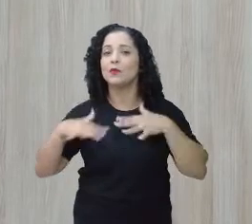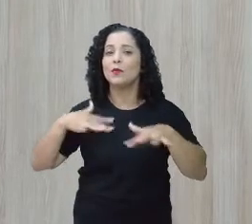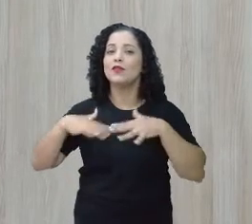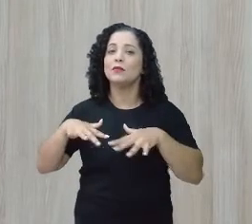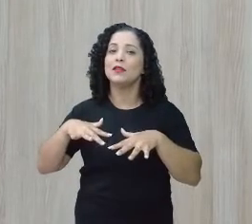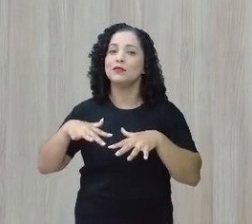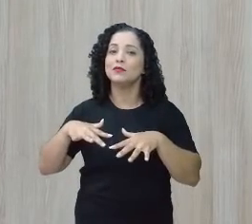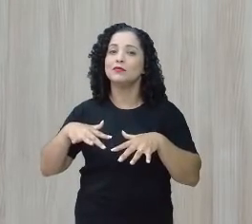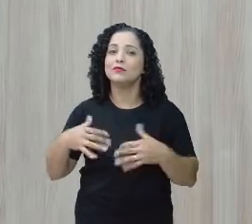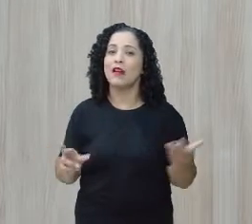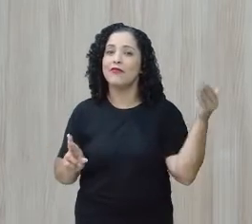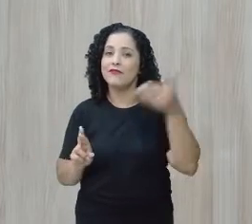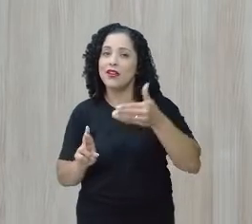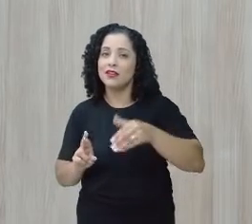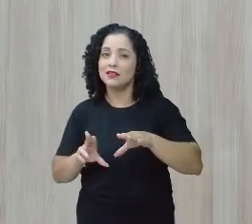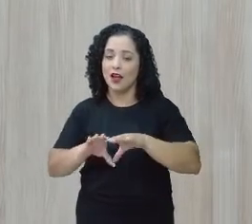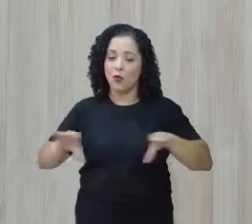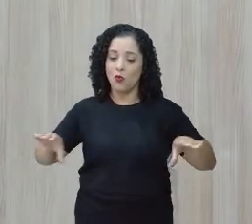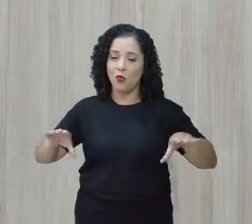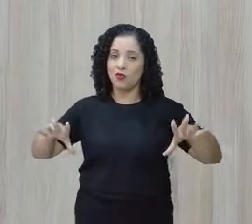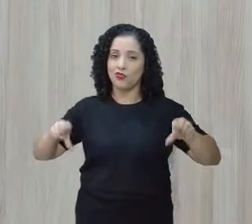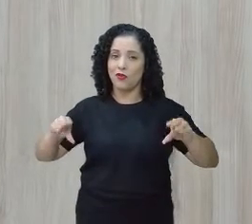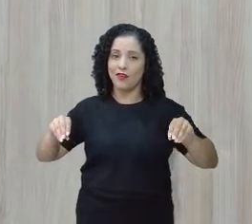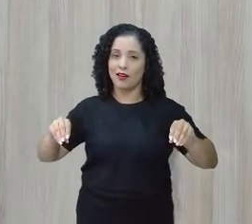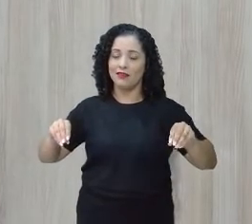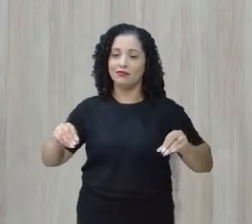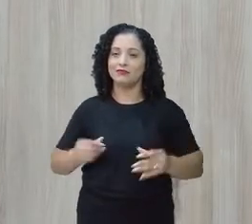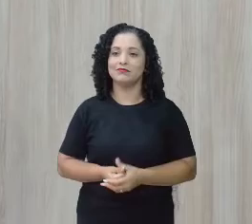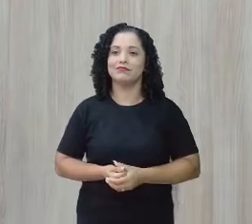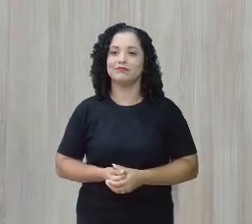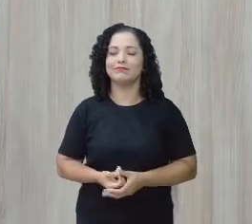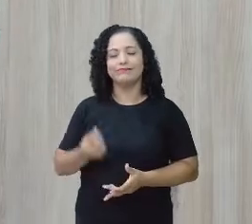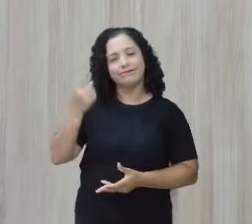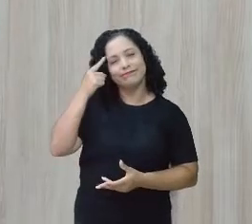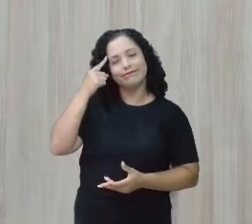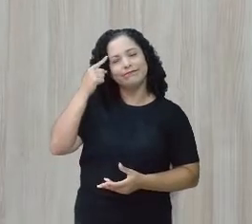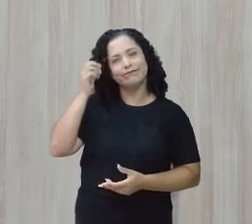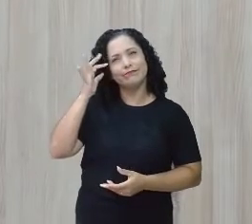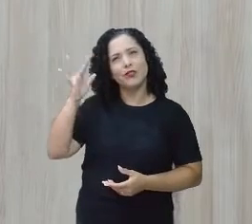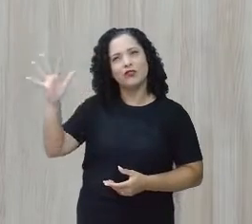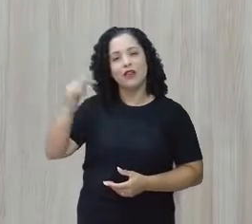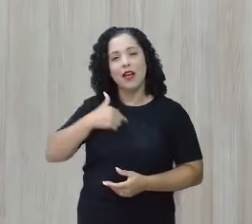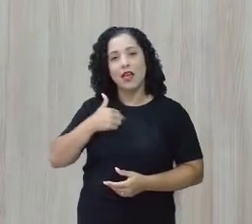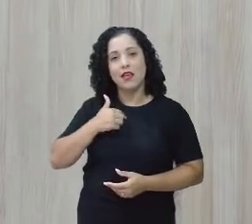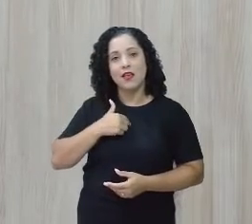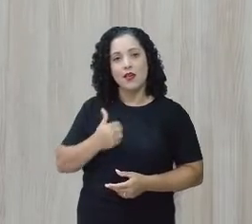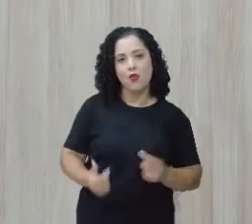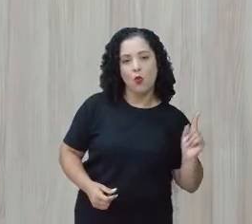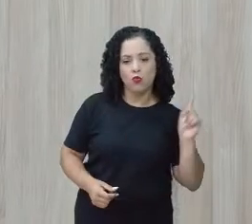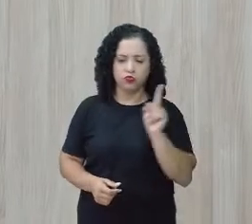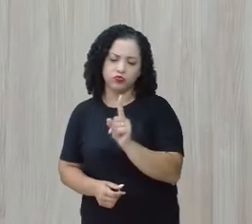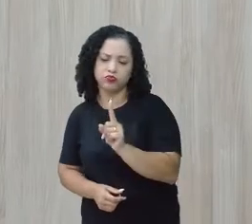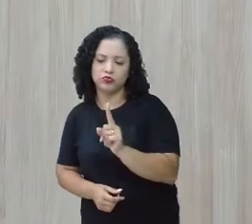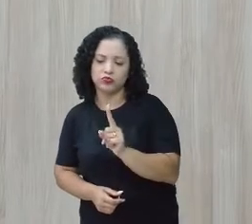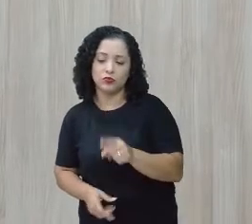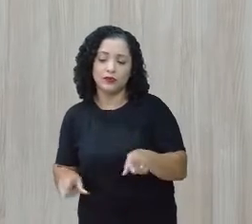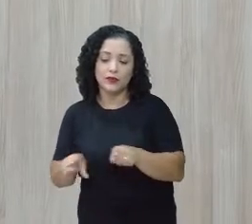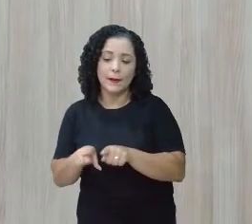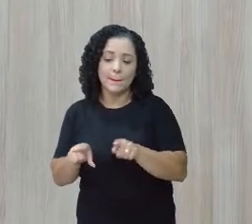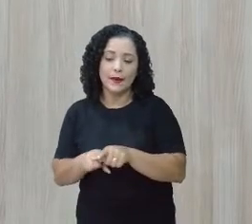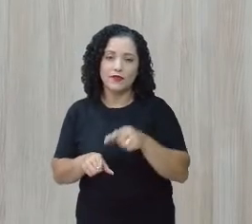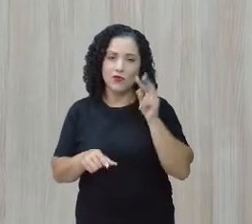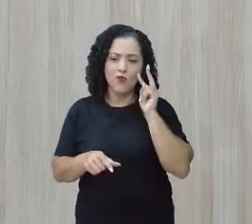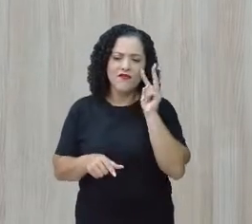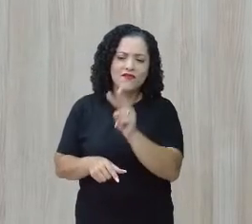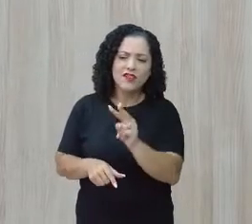vocês acham? Imagine que eu estivesse também nessa cena. Eu estou presente aí, nesse momento que esses dois